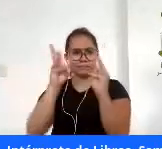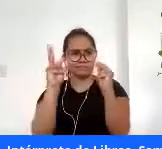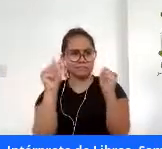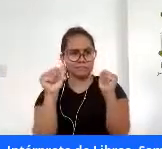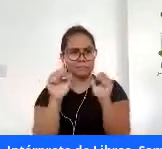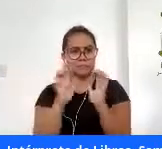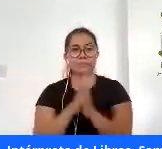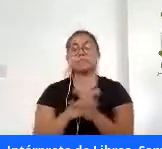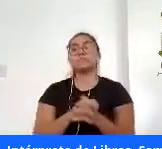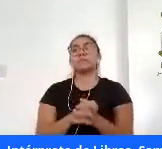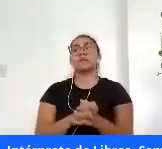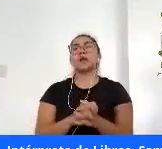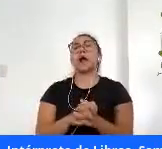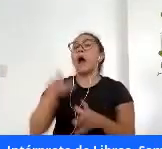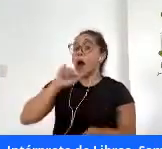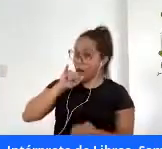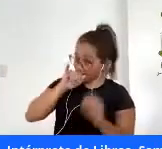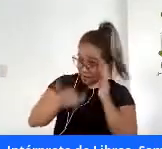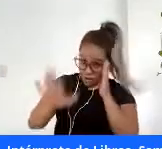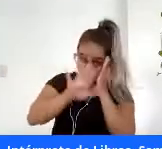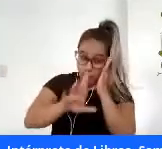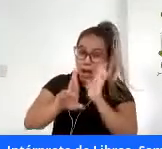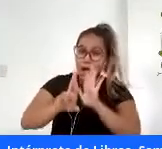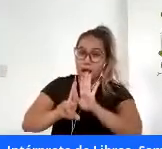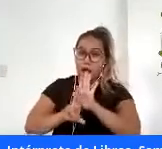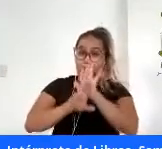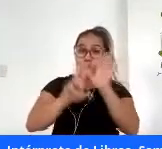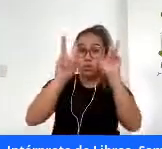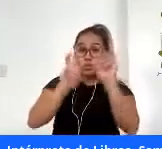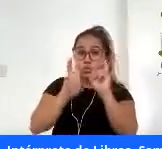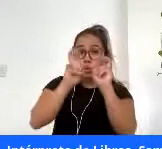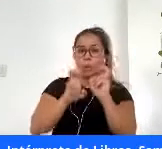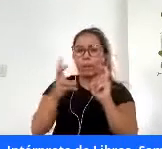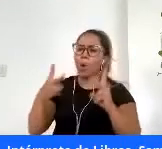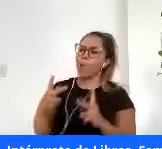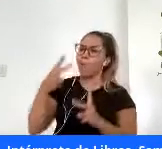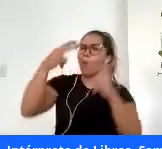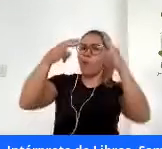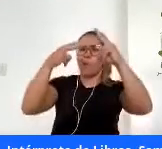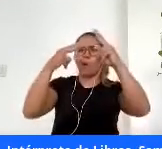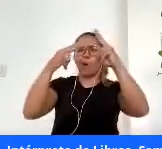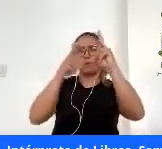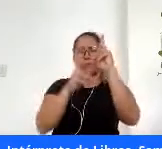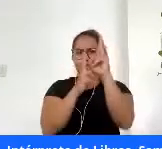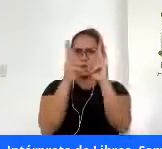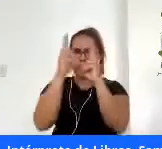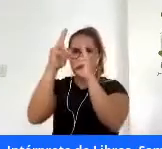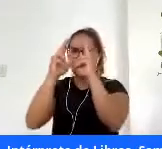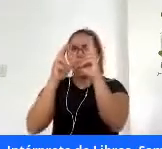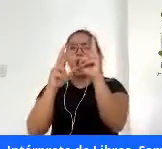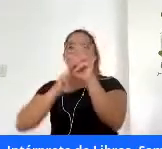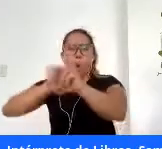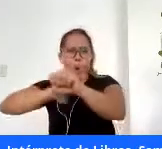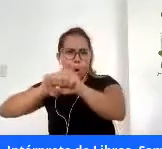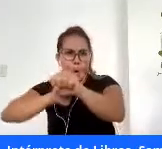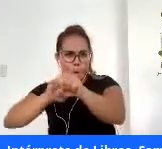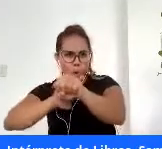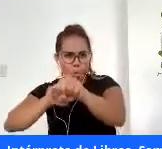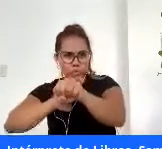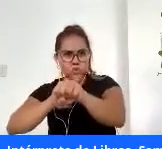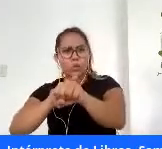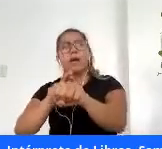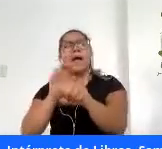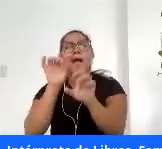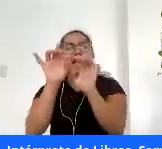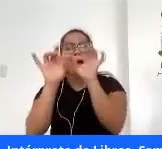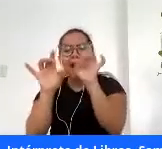essa imagem aqui seria referente a um corte do cérebro, dessa região aqui roxa, né? E mostrando que cada partezinha